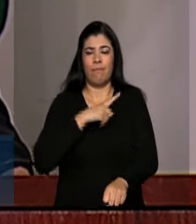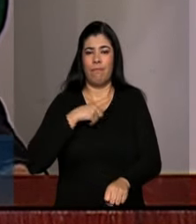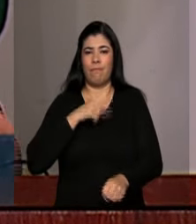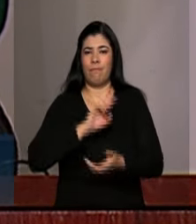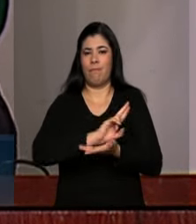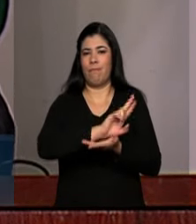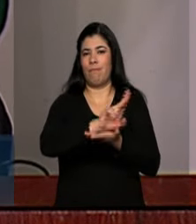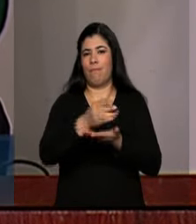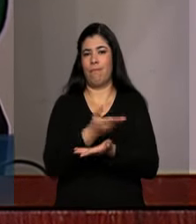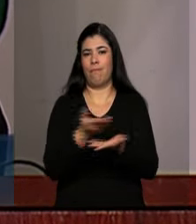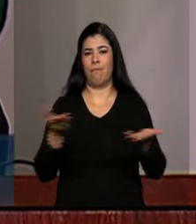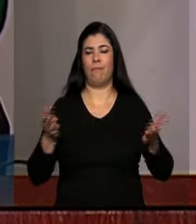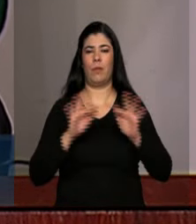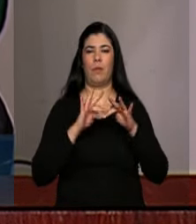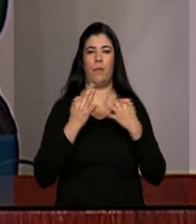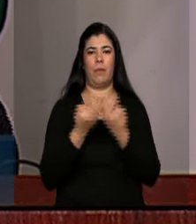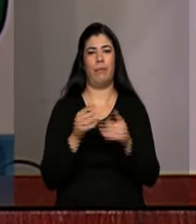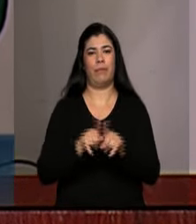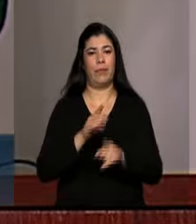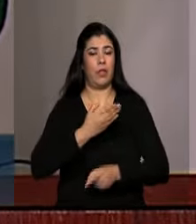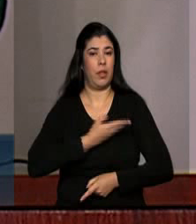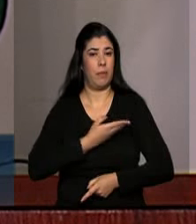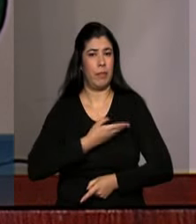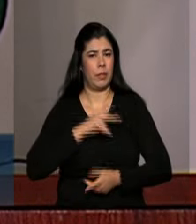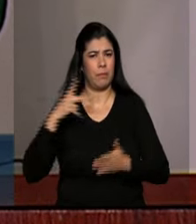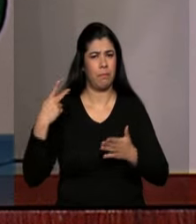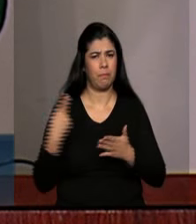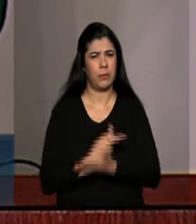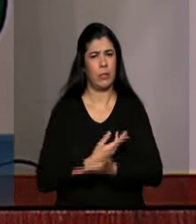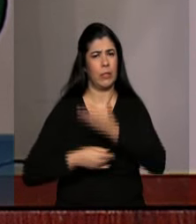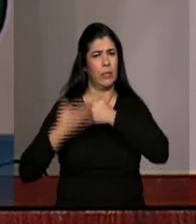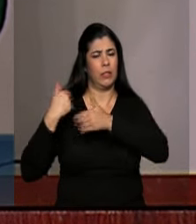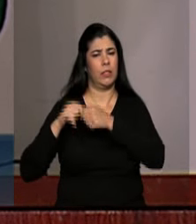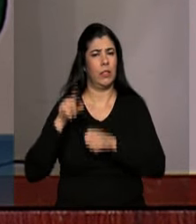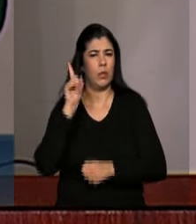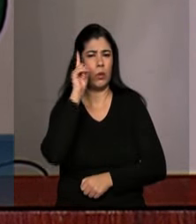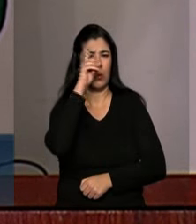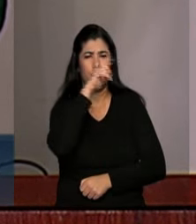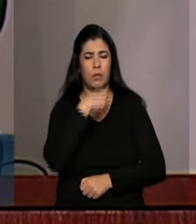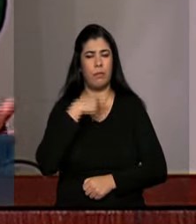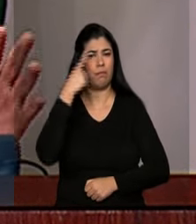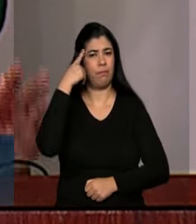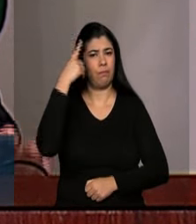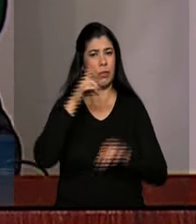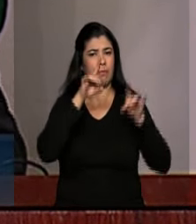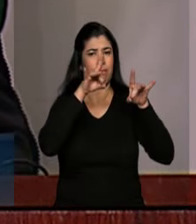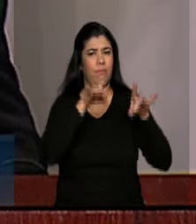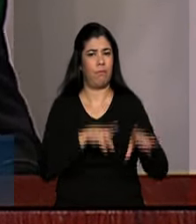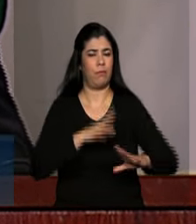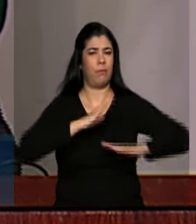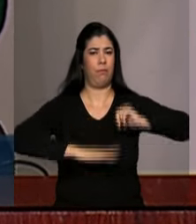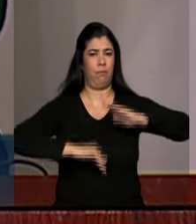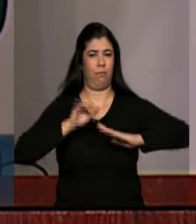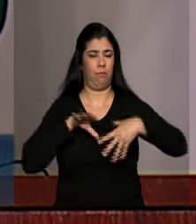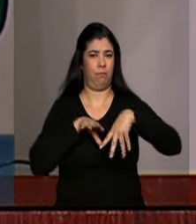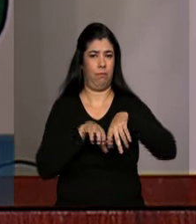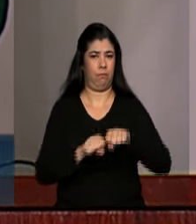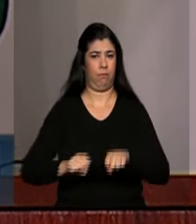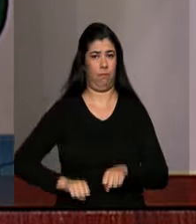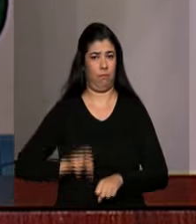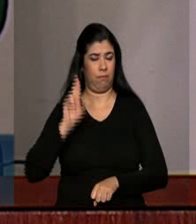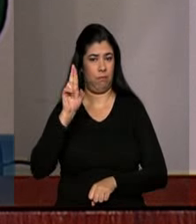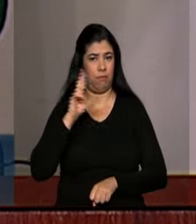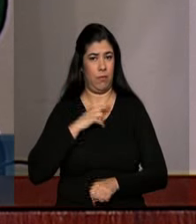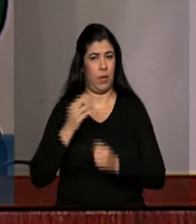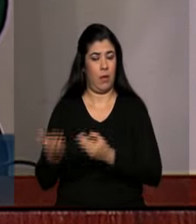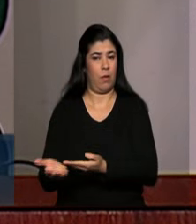dezenas de familiares e amigos que, nos momentos mais difíceis em que pensamos em desistir da caminhada, nos estenderam